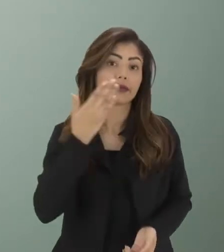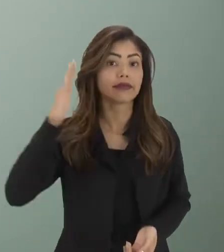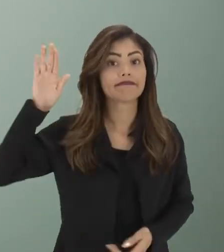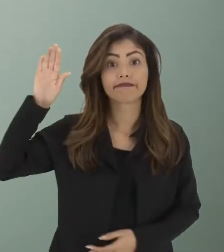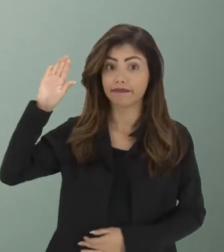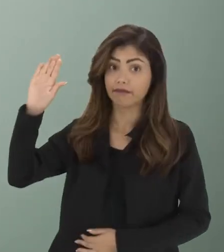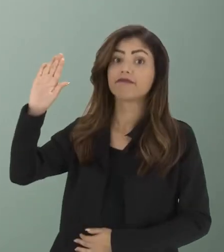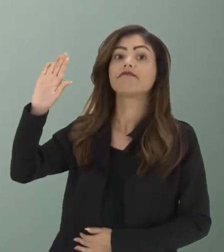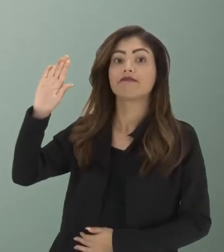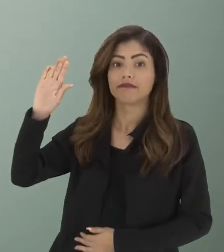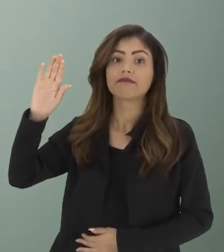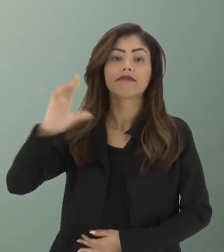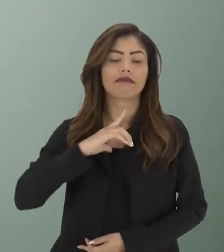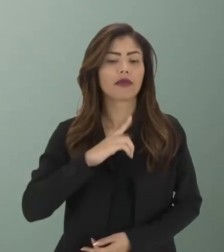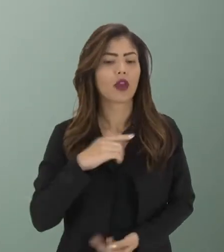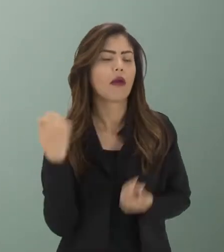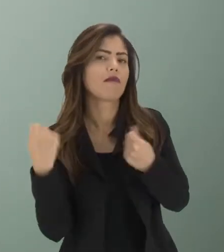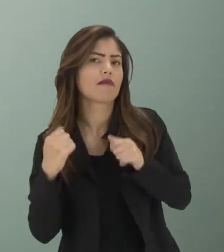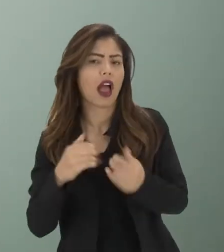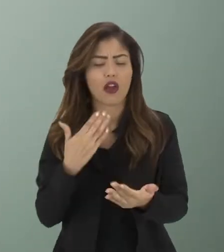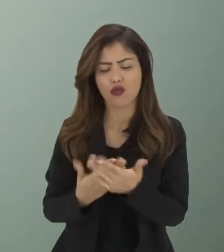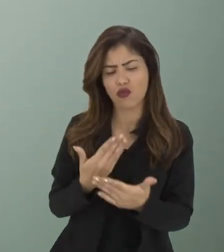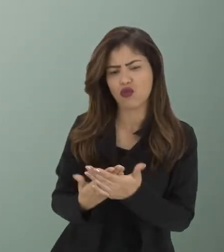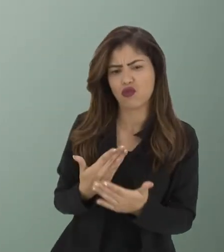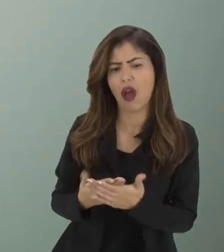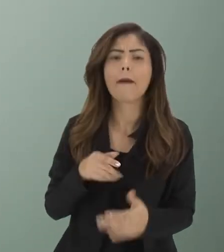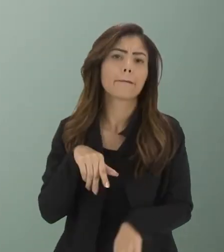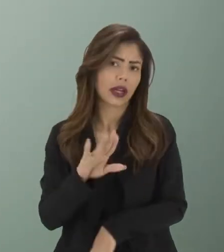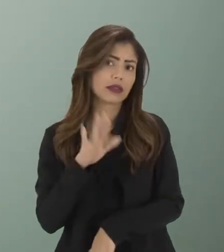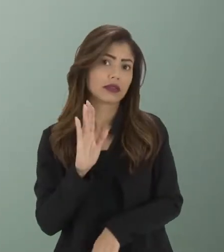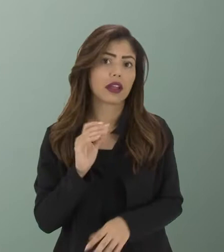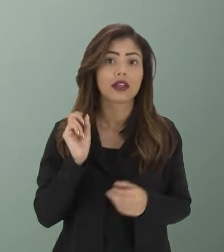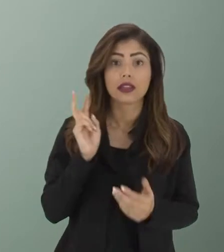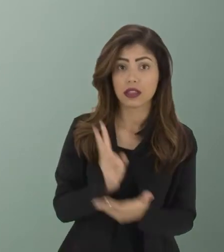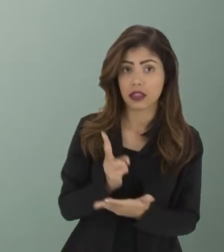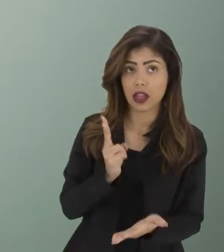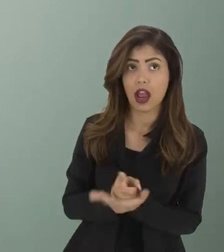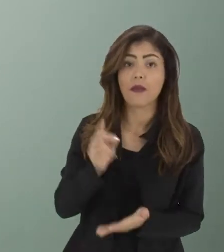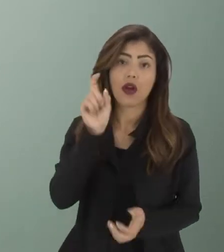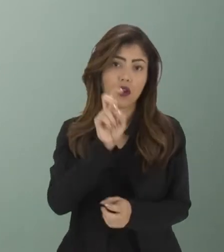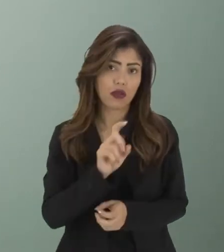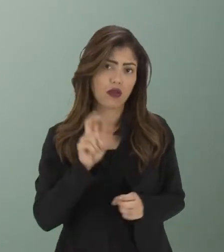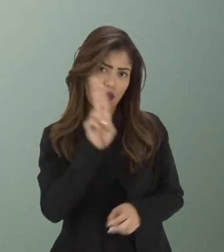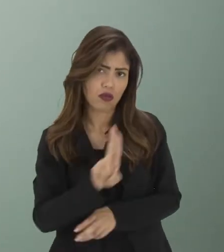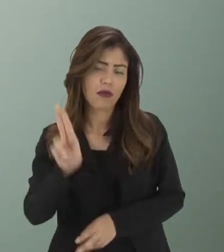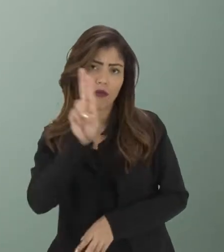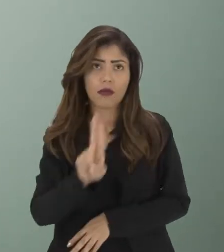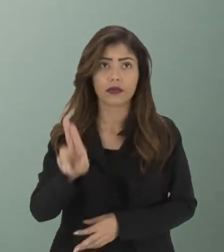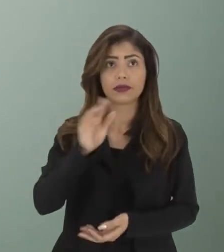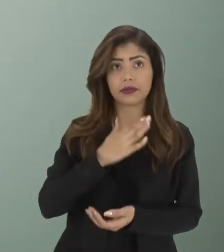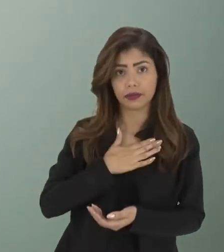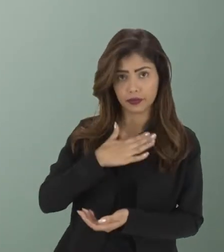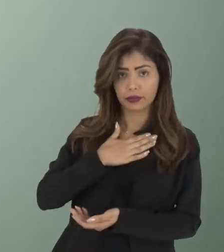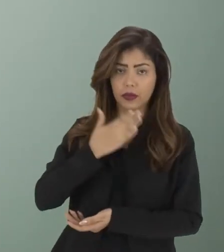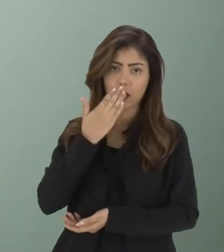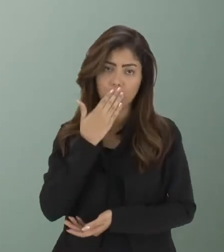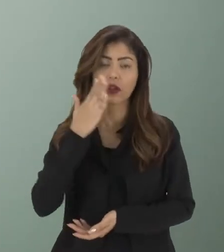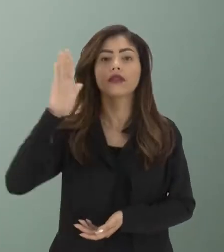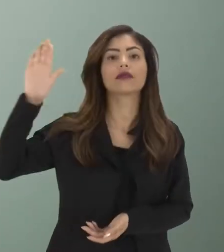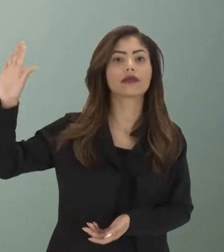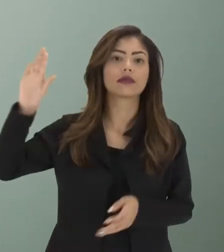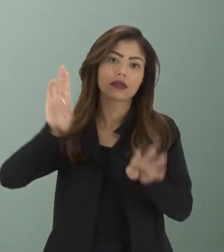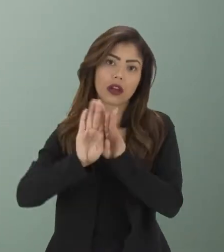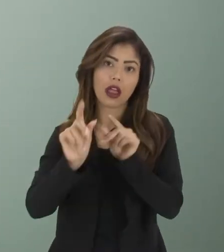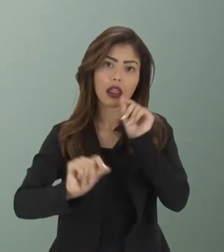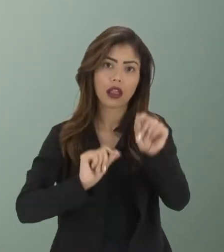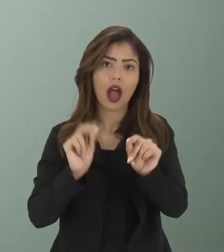eu vou me dedicar mais aos meus estudos. Toda vez que você usar o verbo promise, I promise, você usa